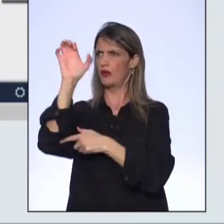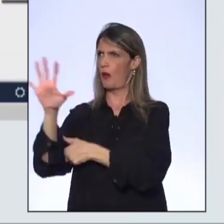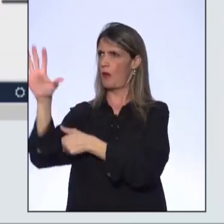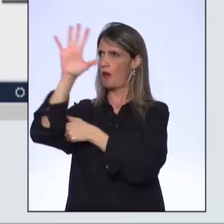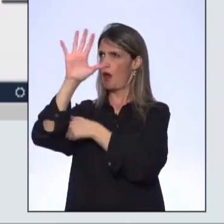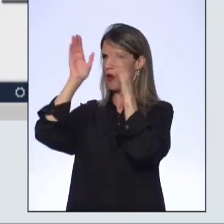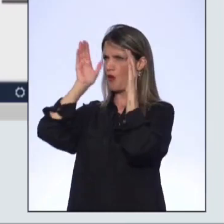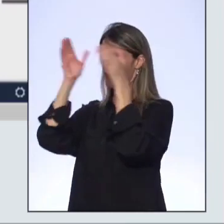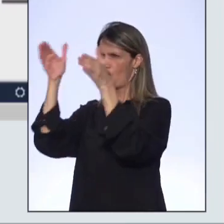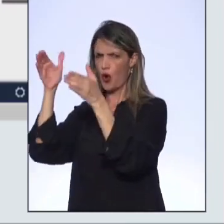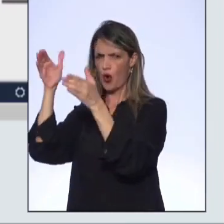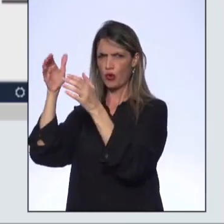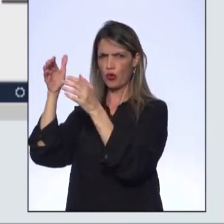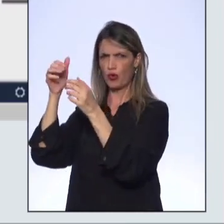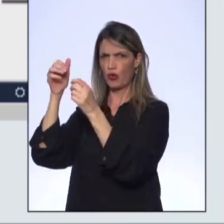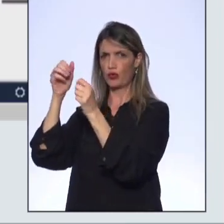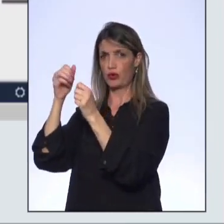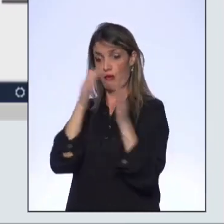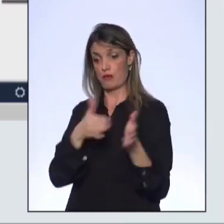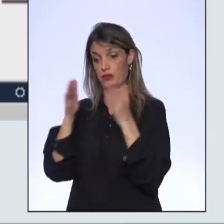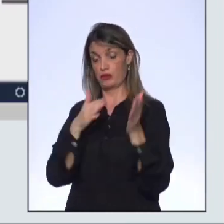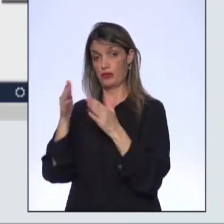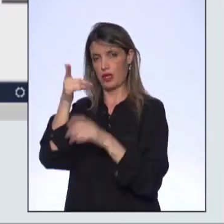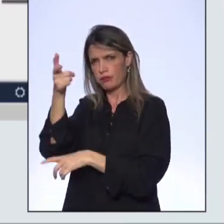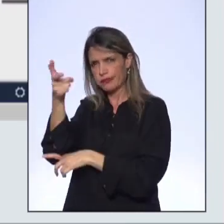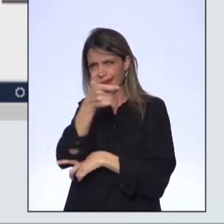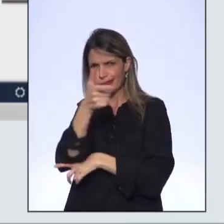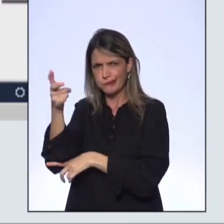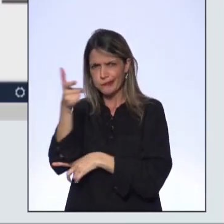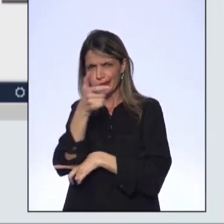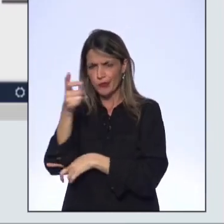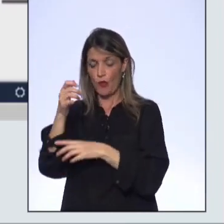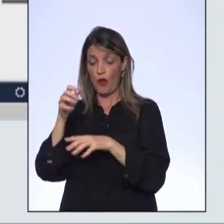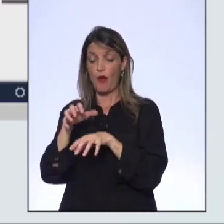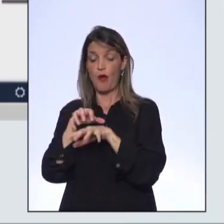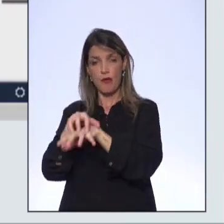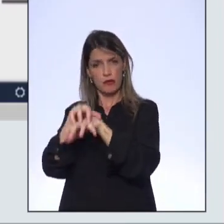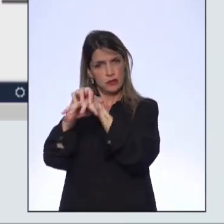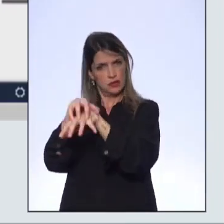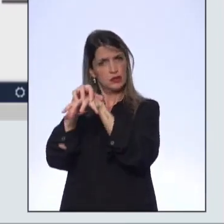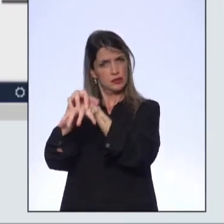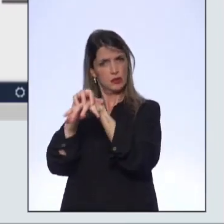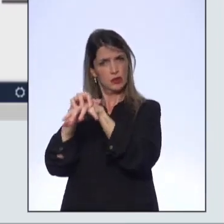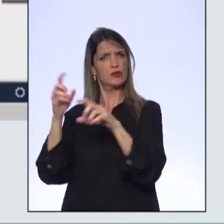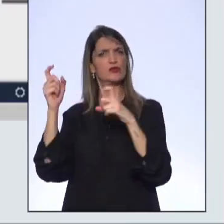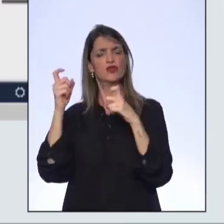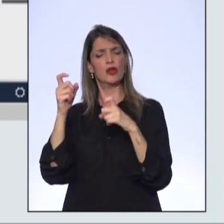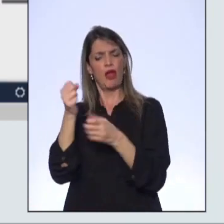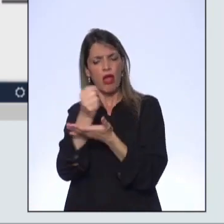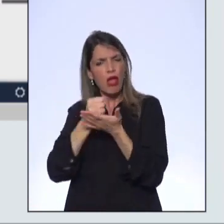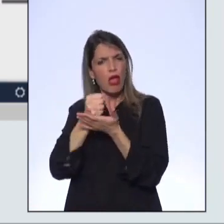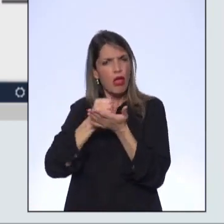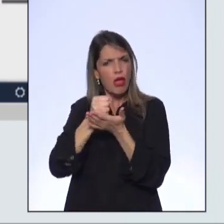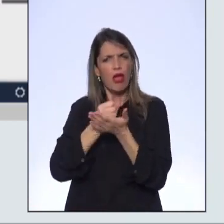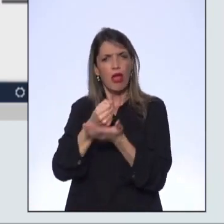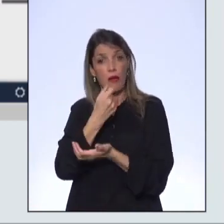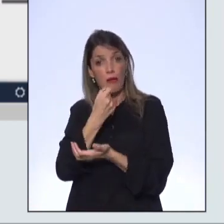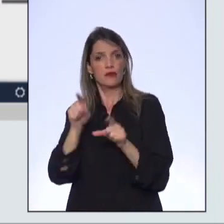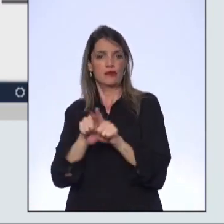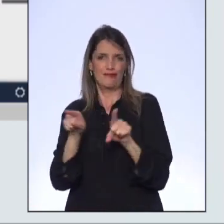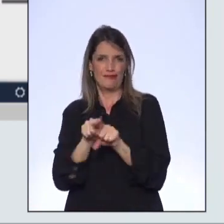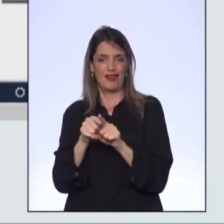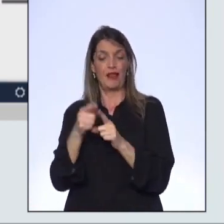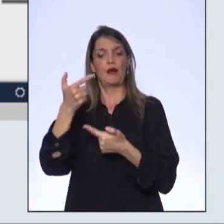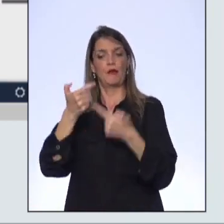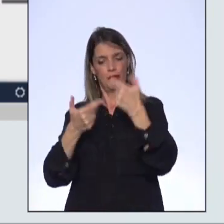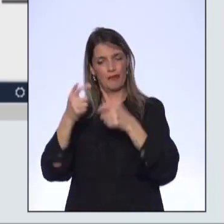concentrada na produção de armas, munições, veículos de transporte e medicamentos necessários para o esforço de guerra. Dessa